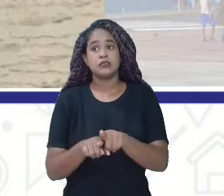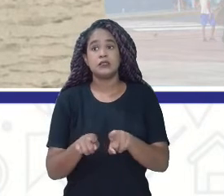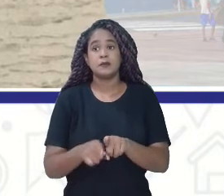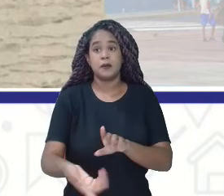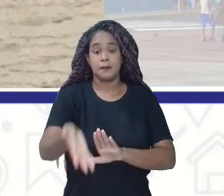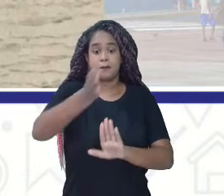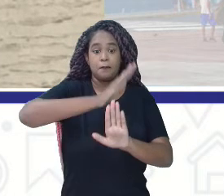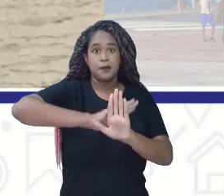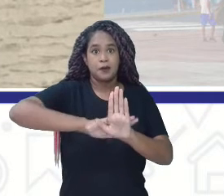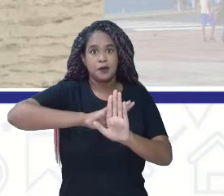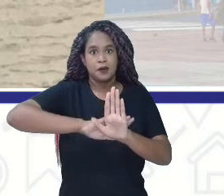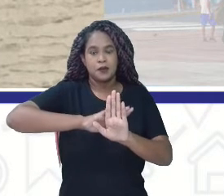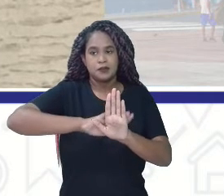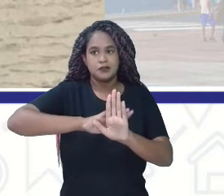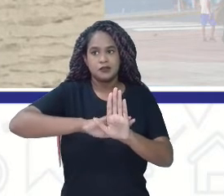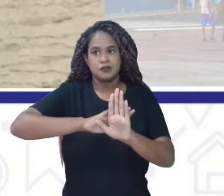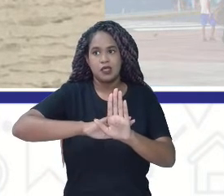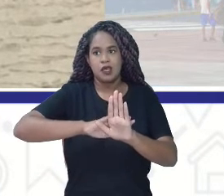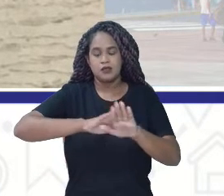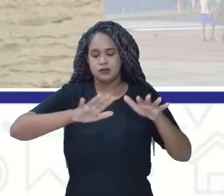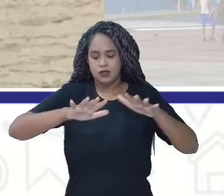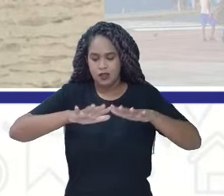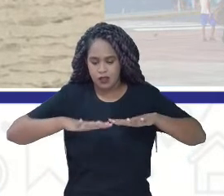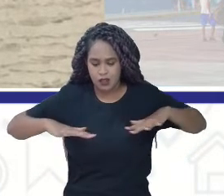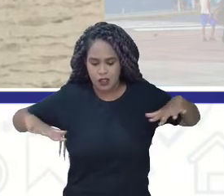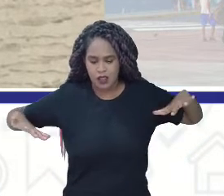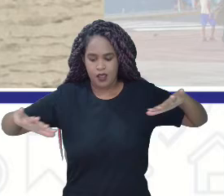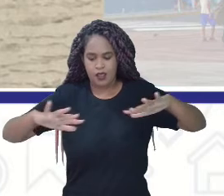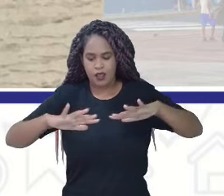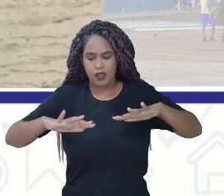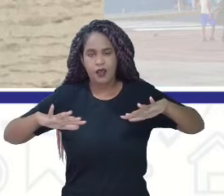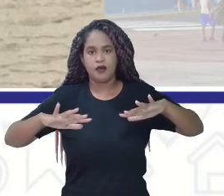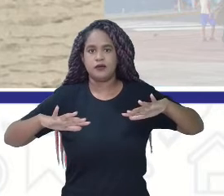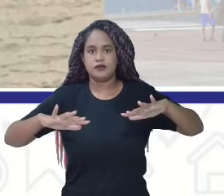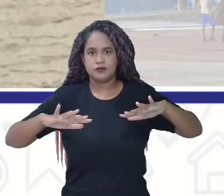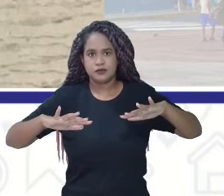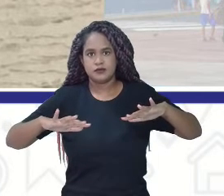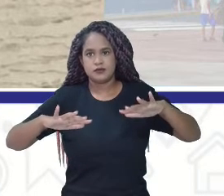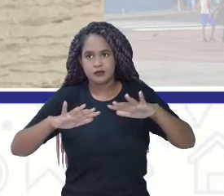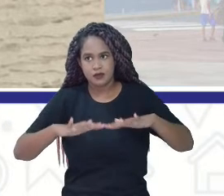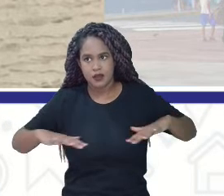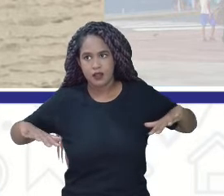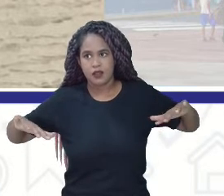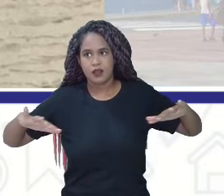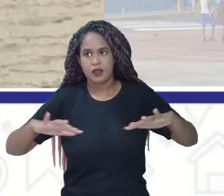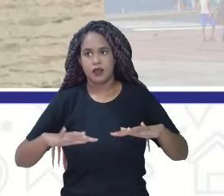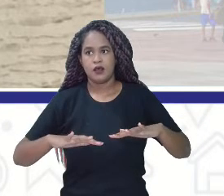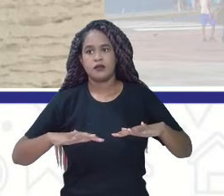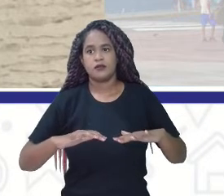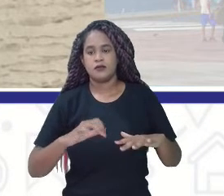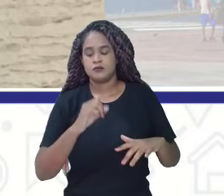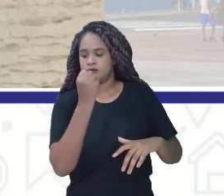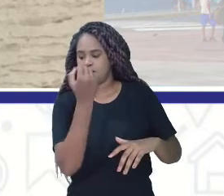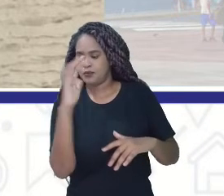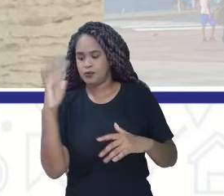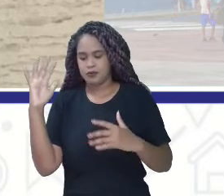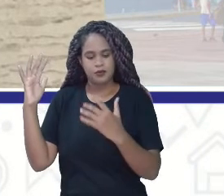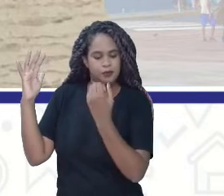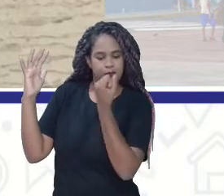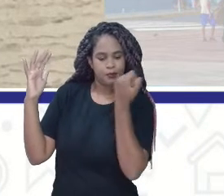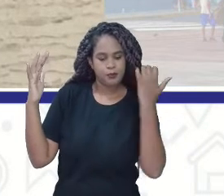fundo, certo? Ao redor aí dessa construção, a gente tem palmeiras,